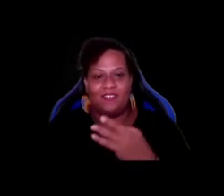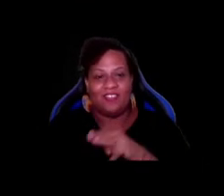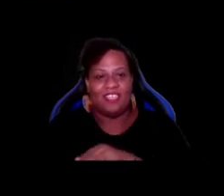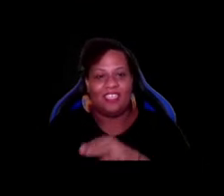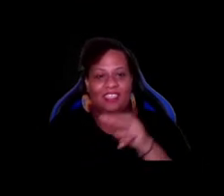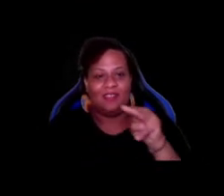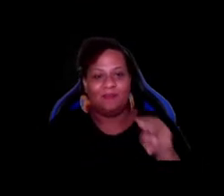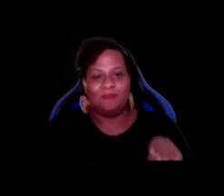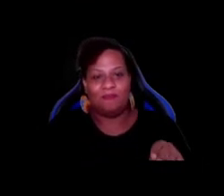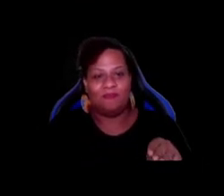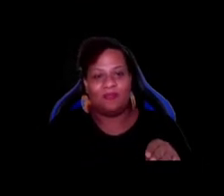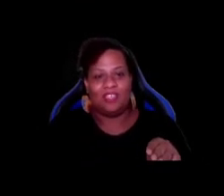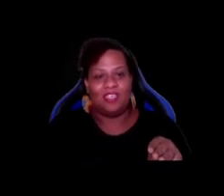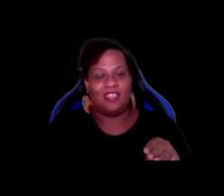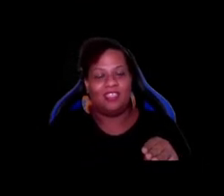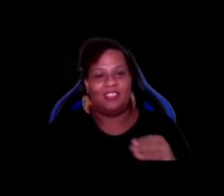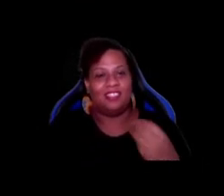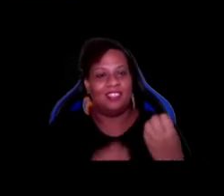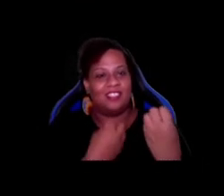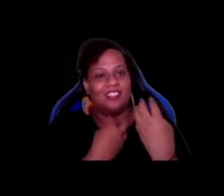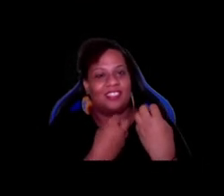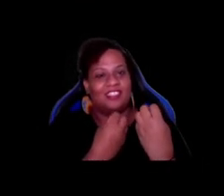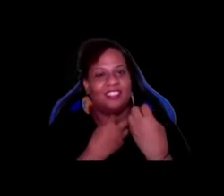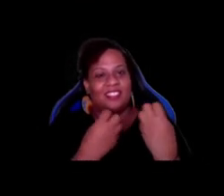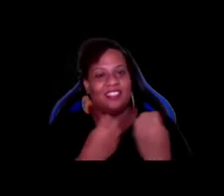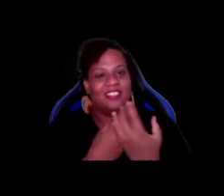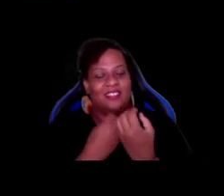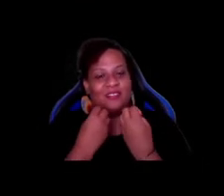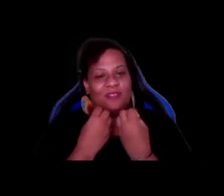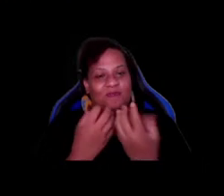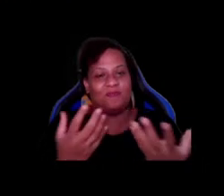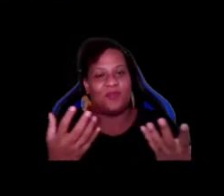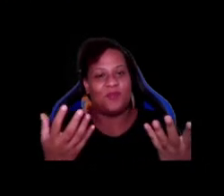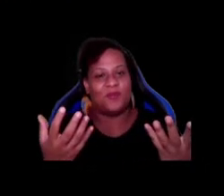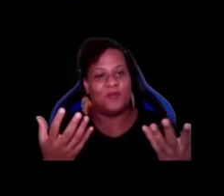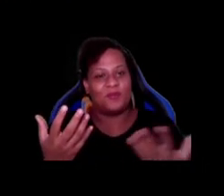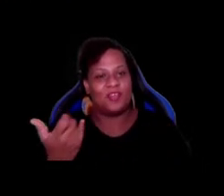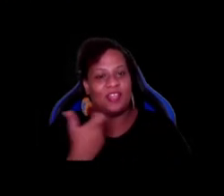né? Ouvir esses ensinamentos aí, muito do que ela